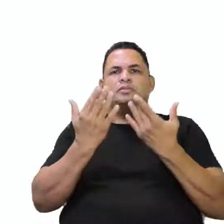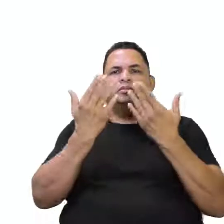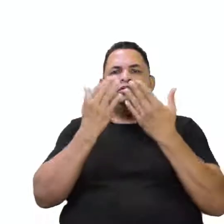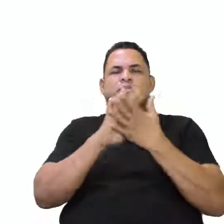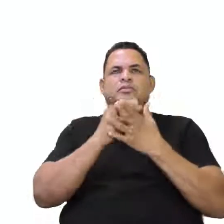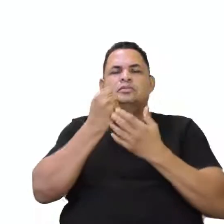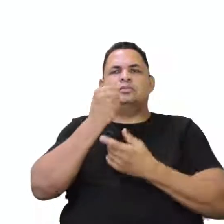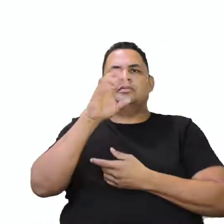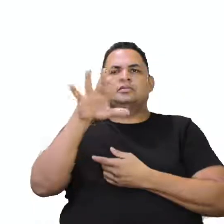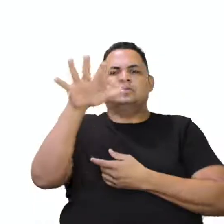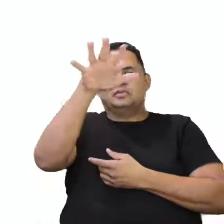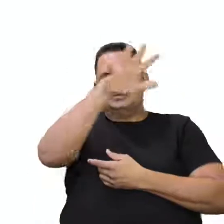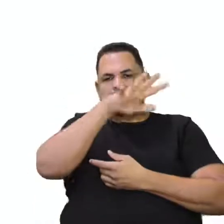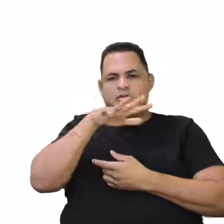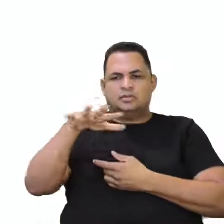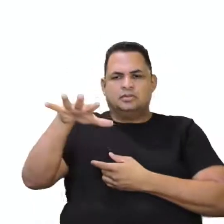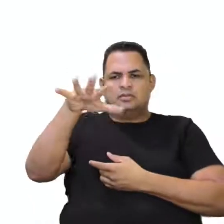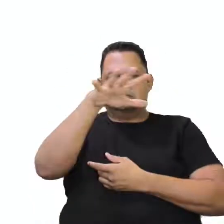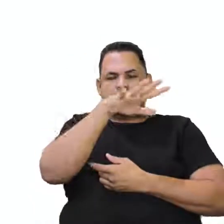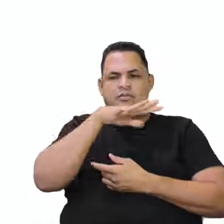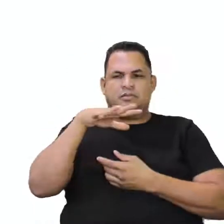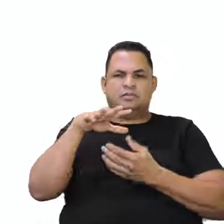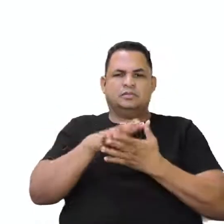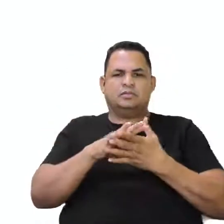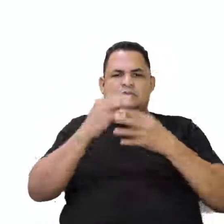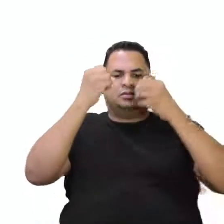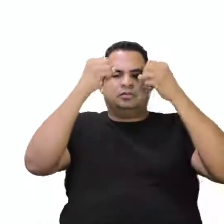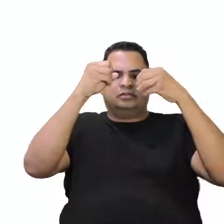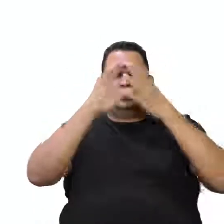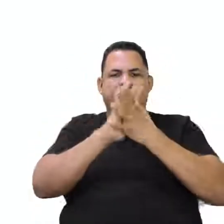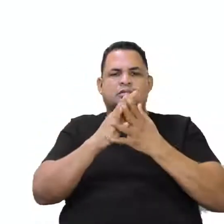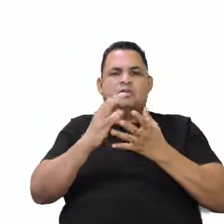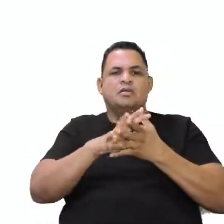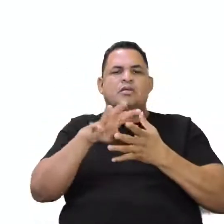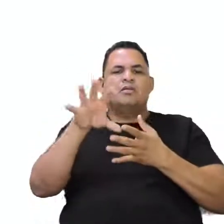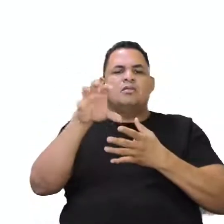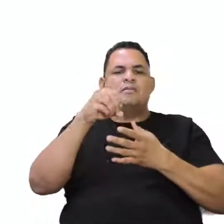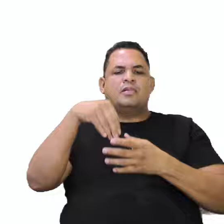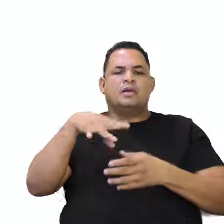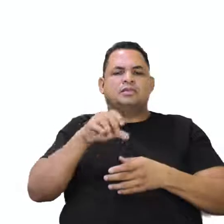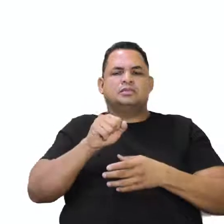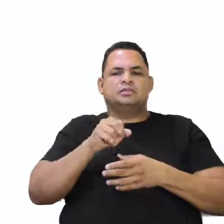vão para a atmosfera. Nessa atmosfera são carregados pelas massas de ar.